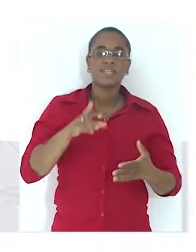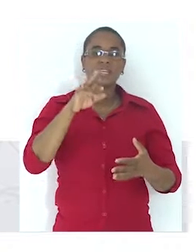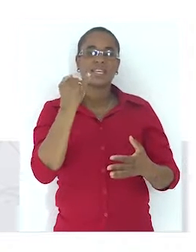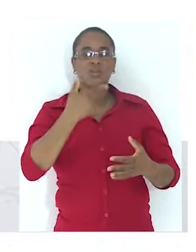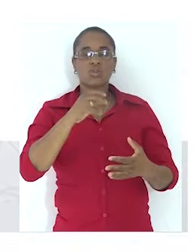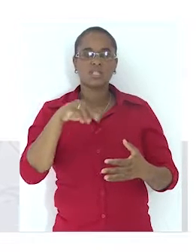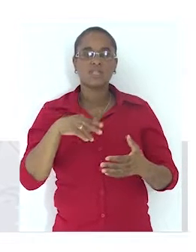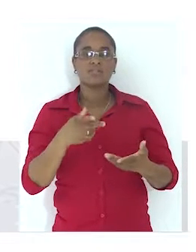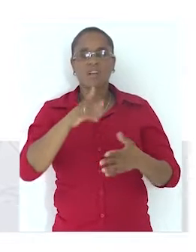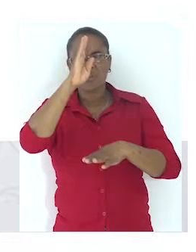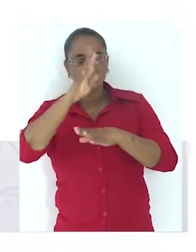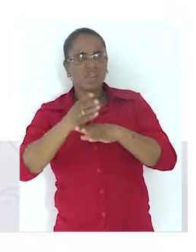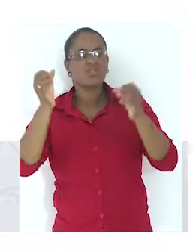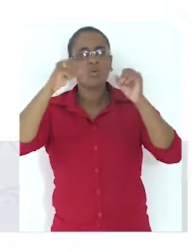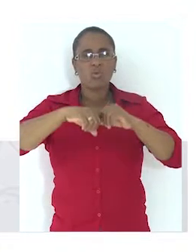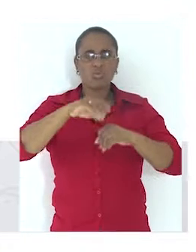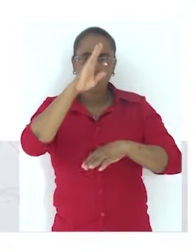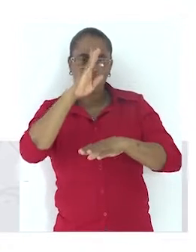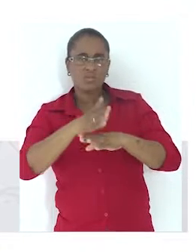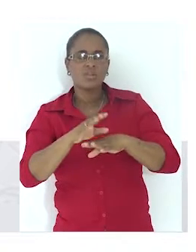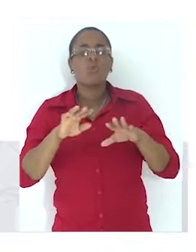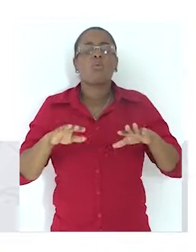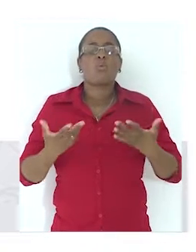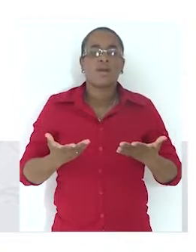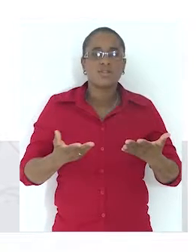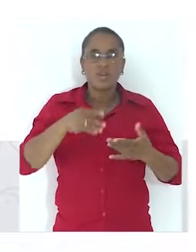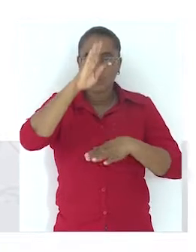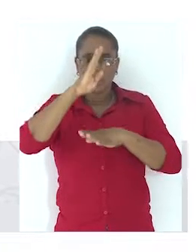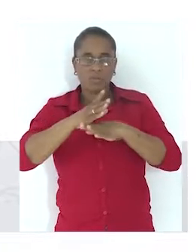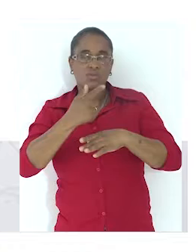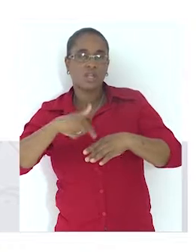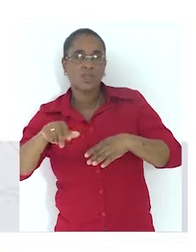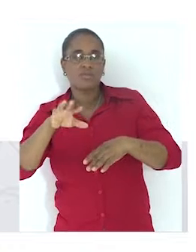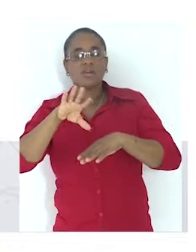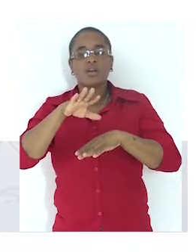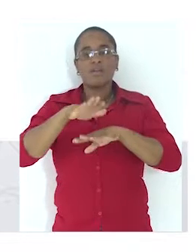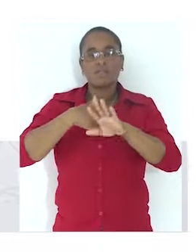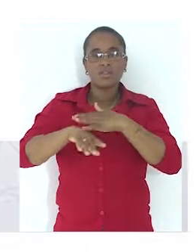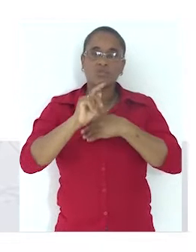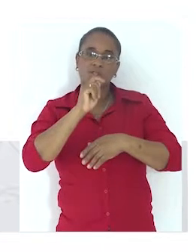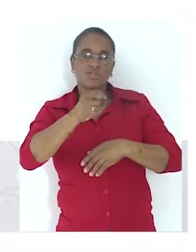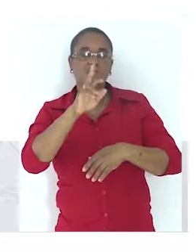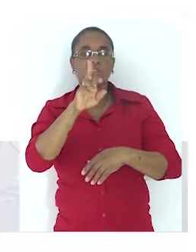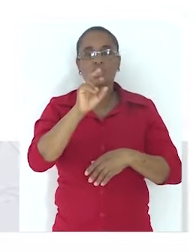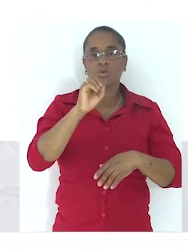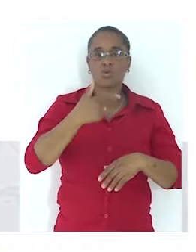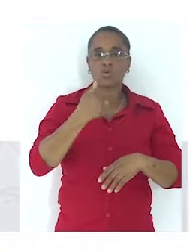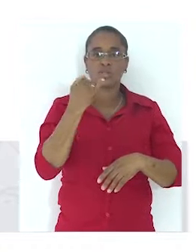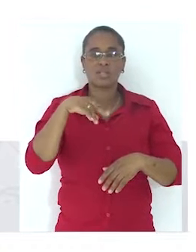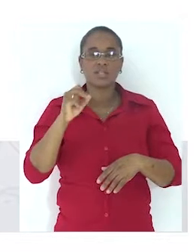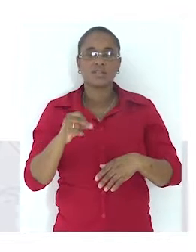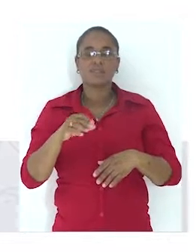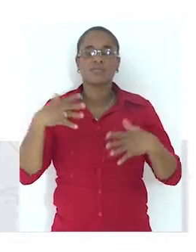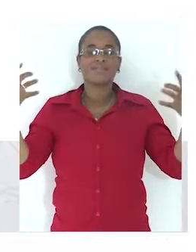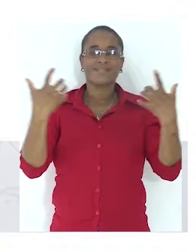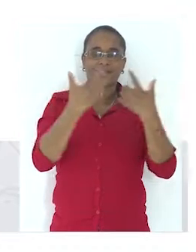Quais são os acontecimentos que nos levam a fazer uma entrevista de rotina? São esses: acidentes,